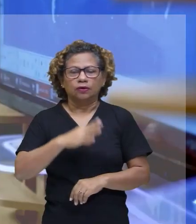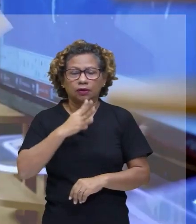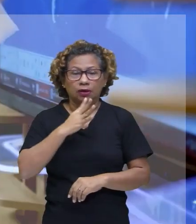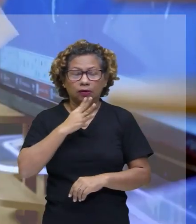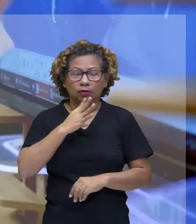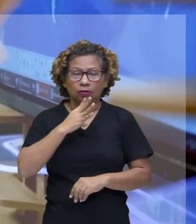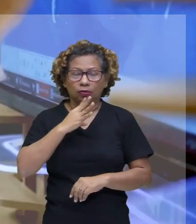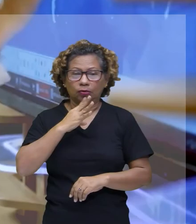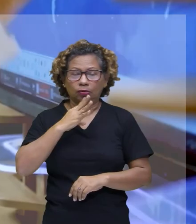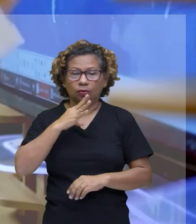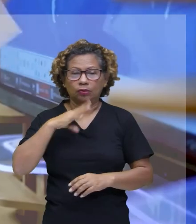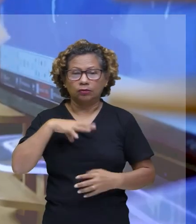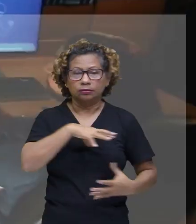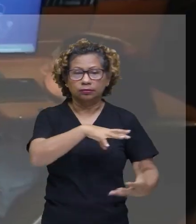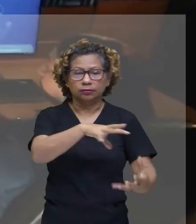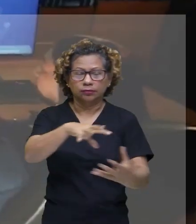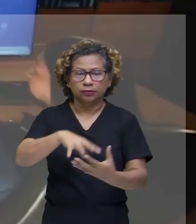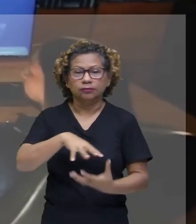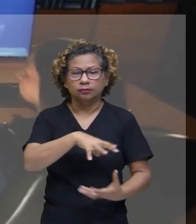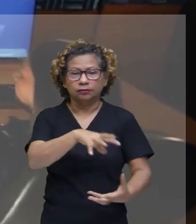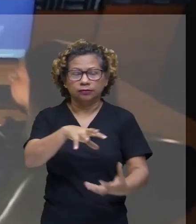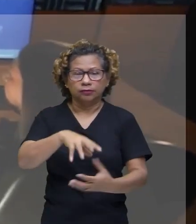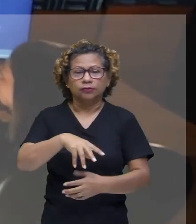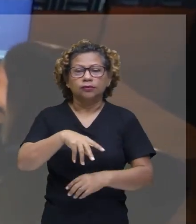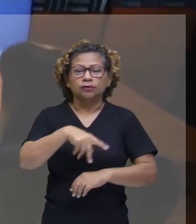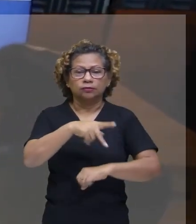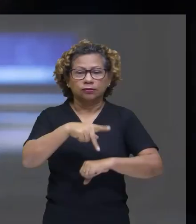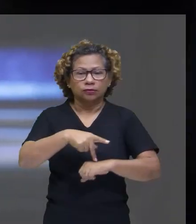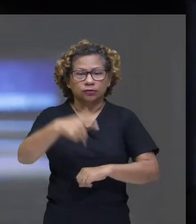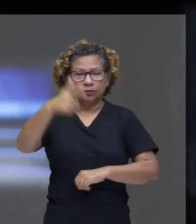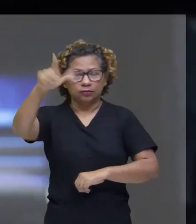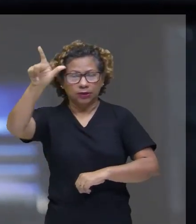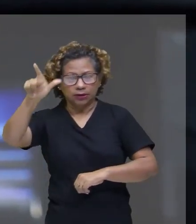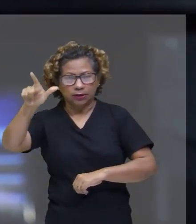nacional e internacionalmente.